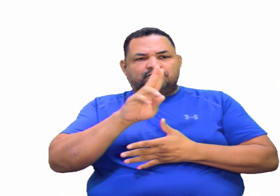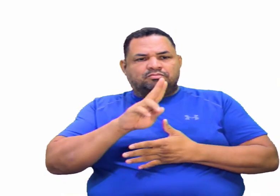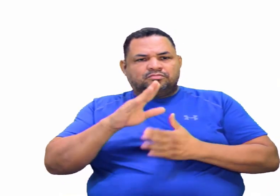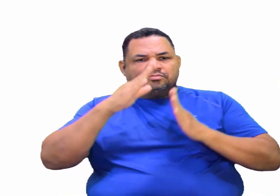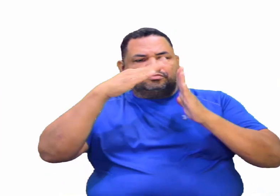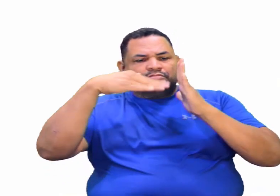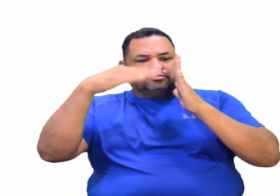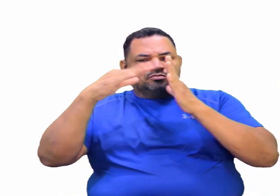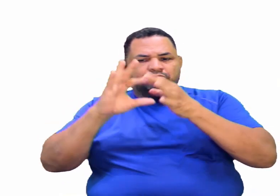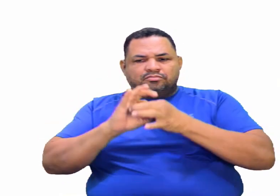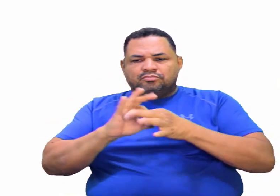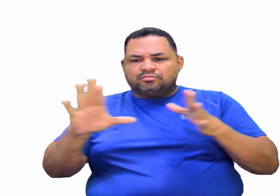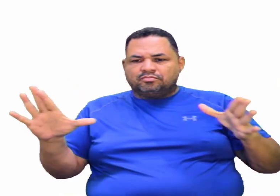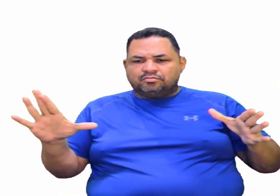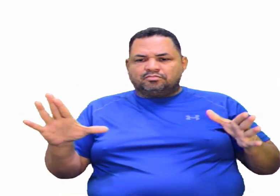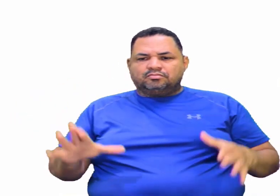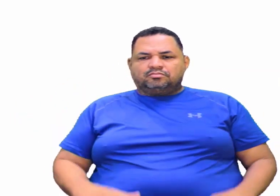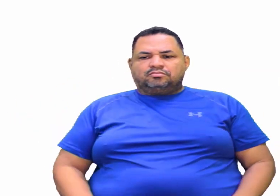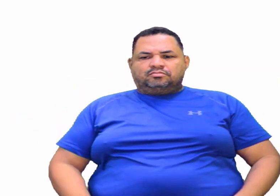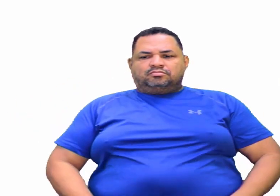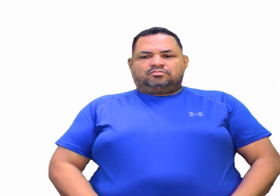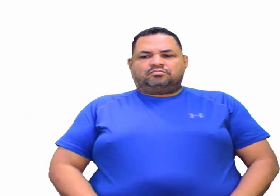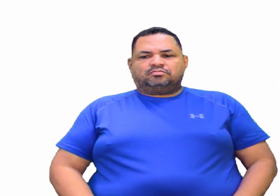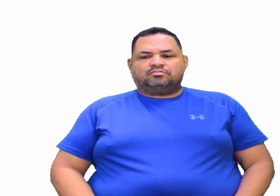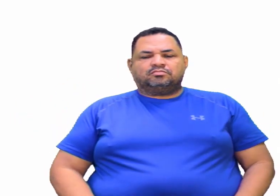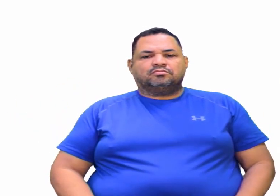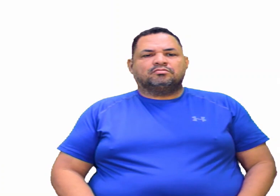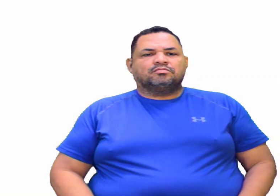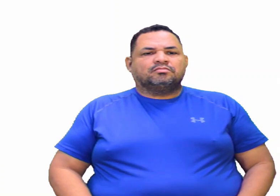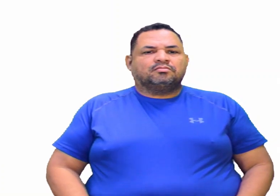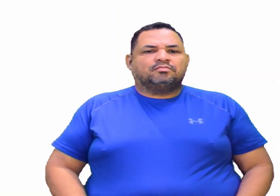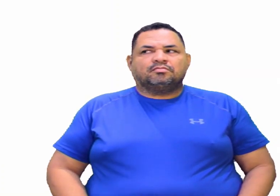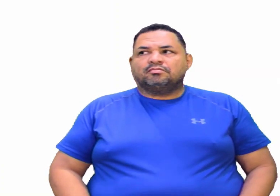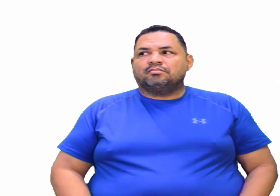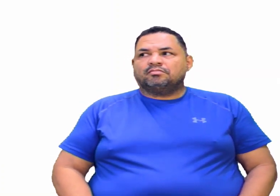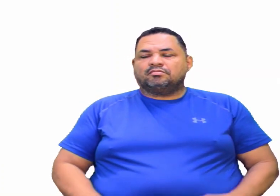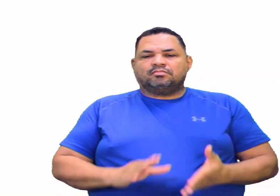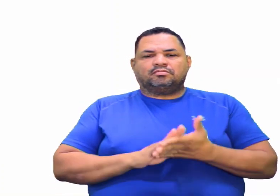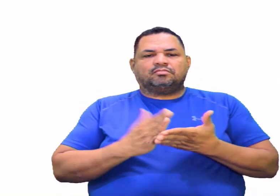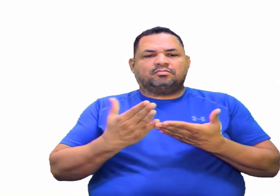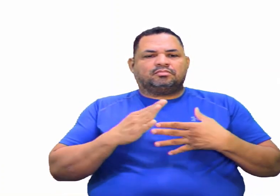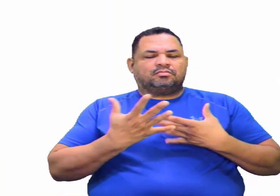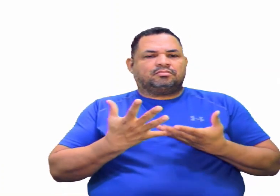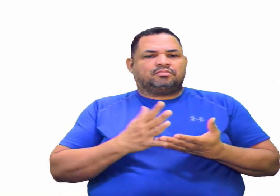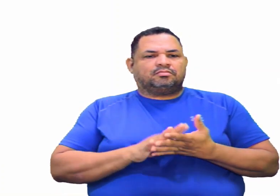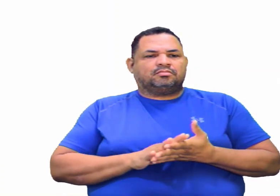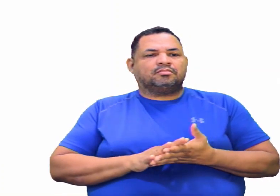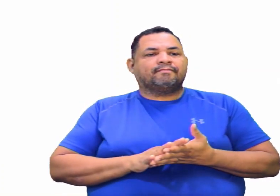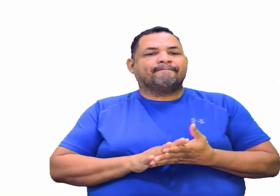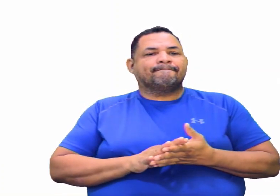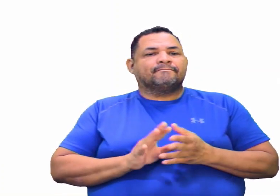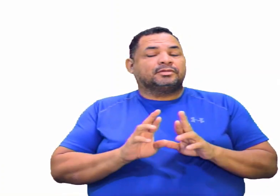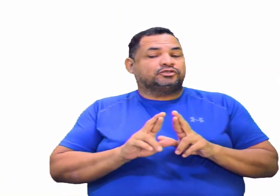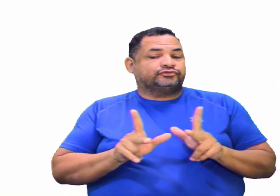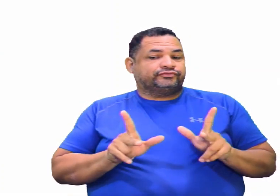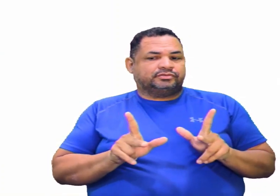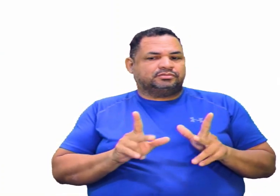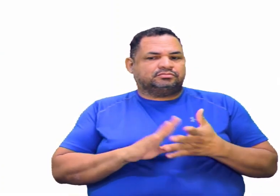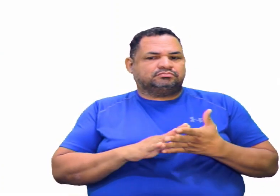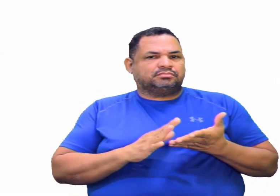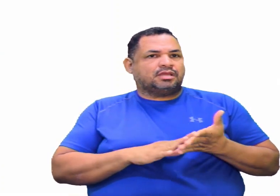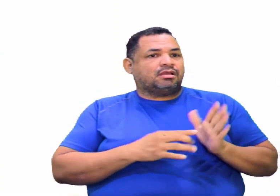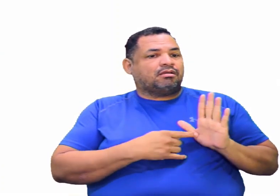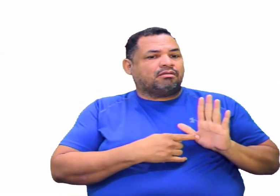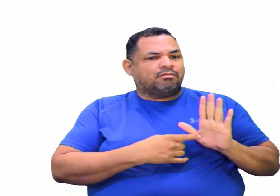em pinceladas soltas, né? Uma coisa mais imprecisa, né? Para causar